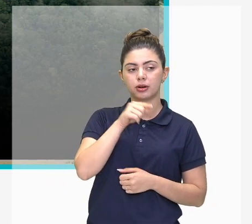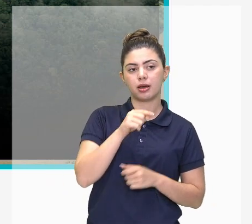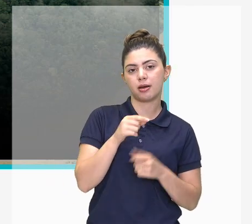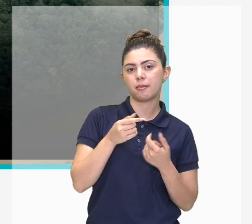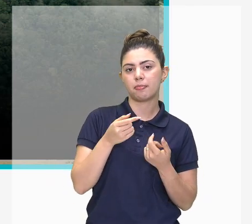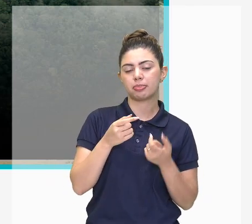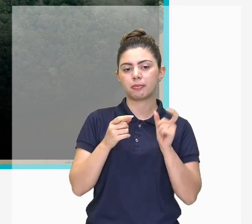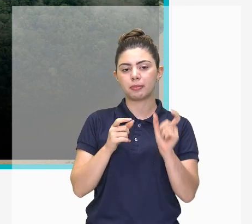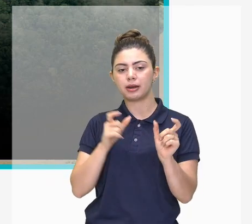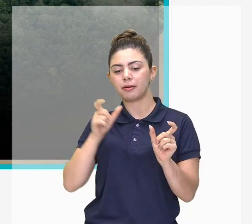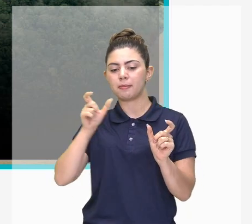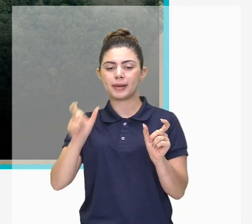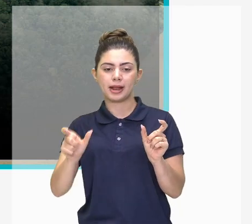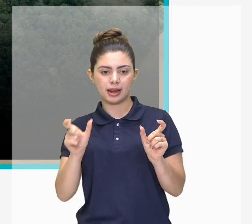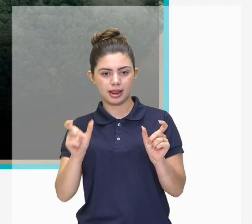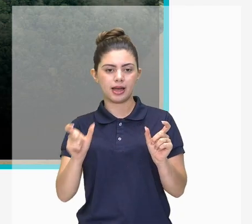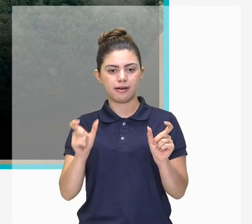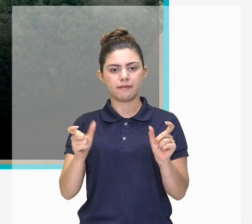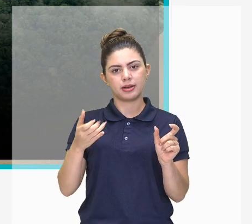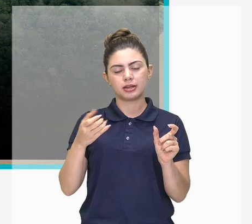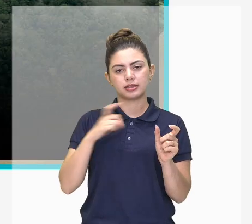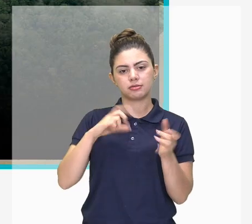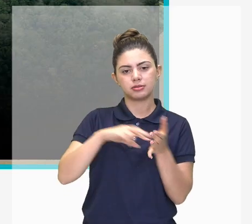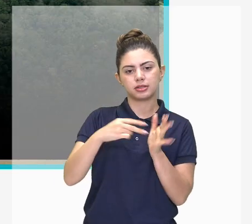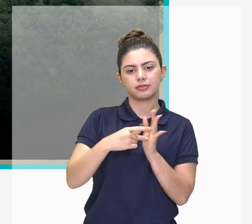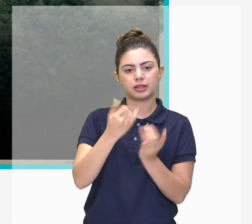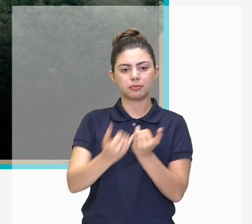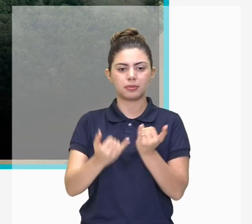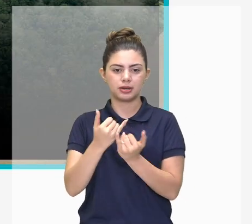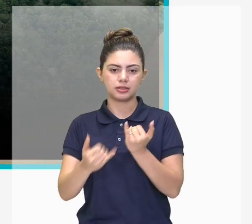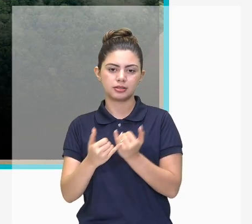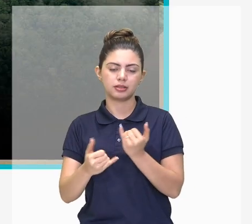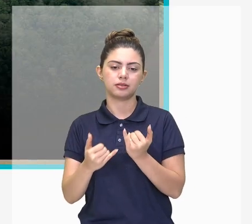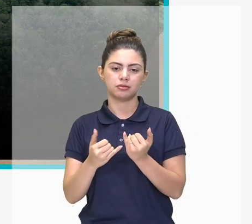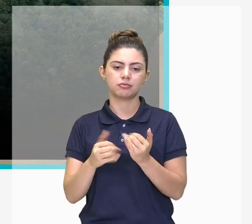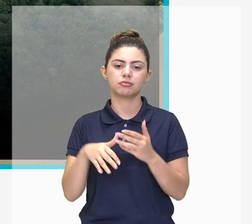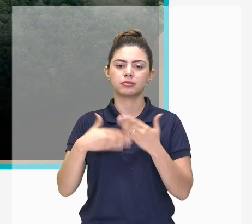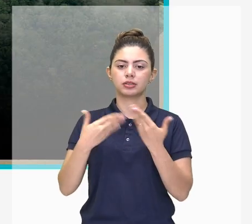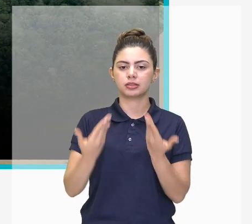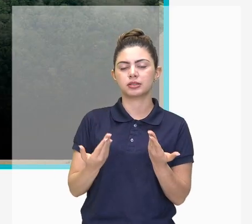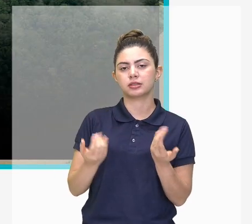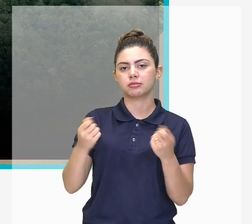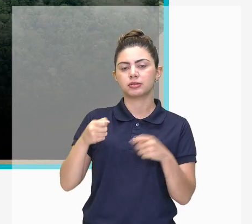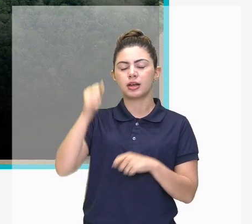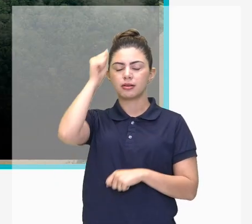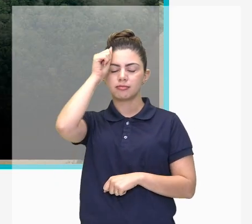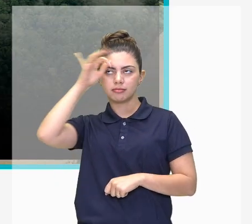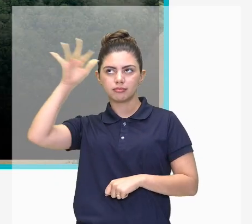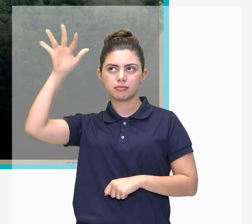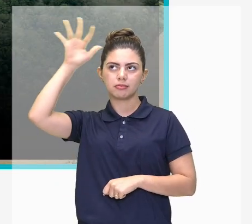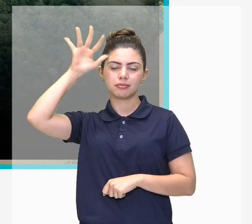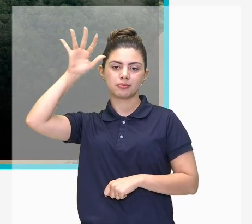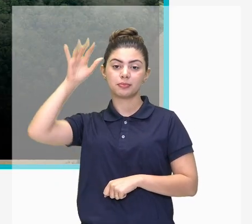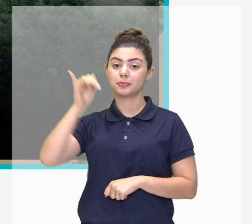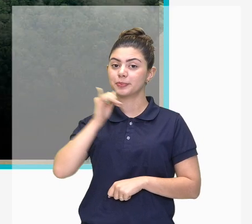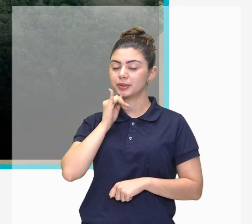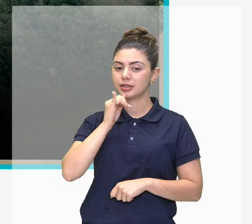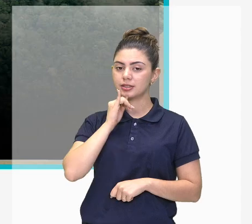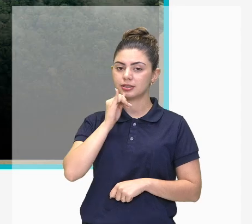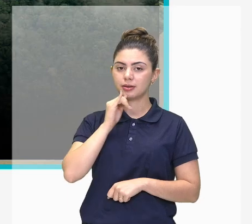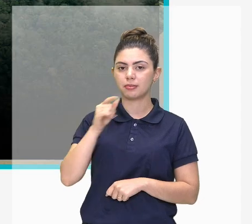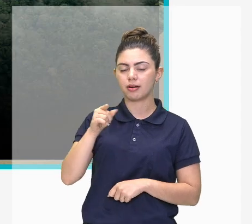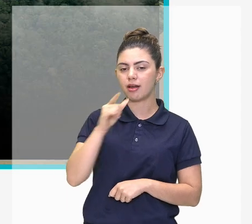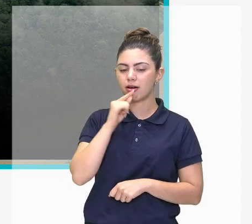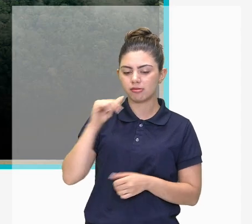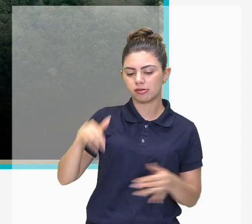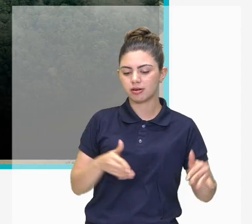outra semelhante, criando uma imagem na mente. Exemplo, o rio é